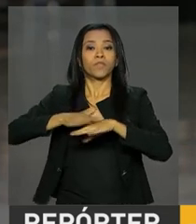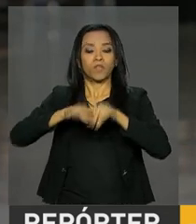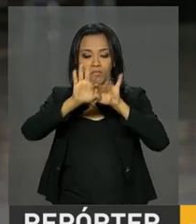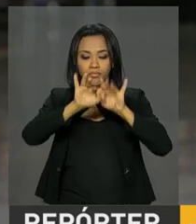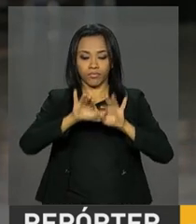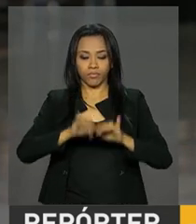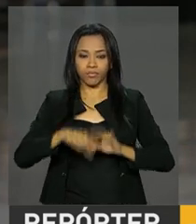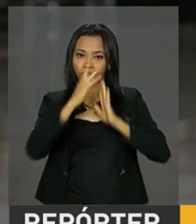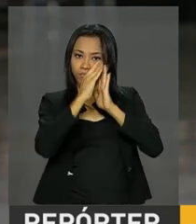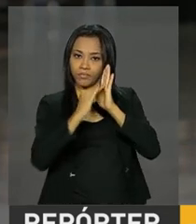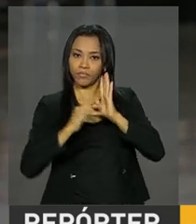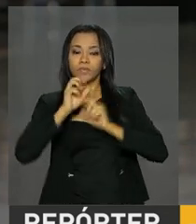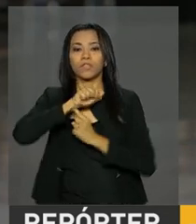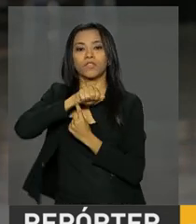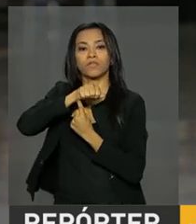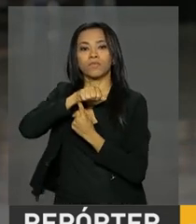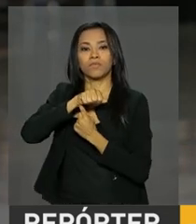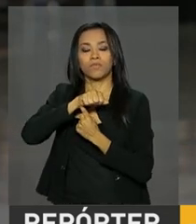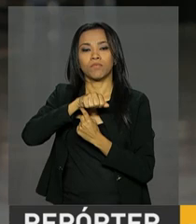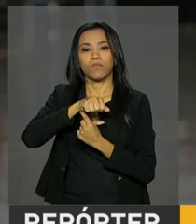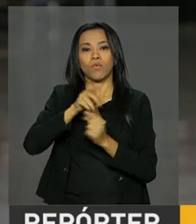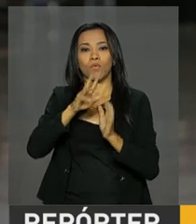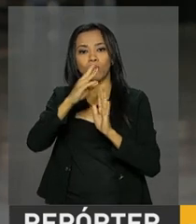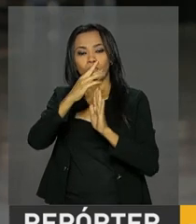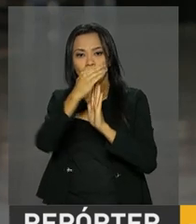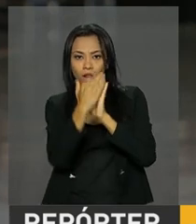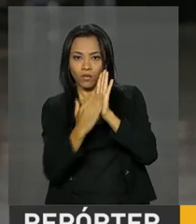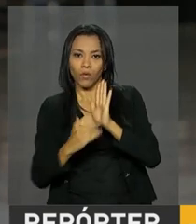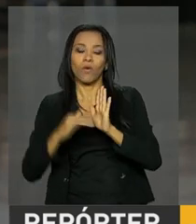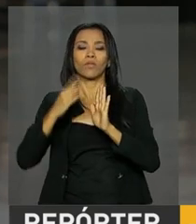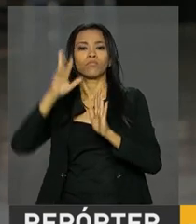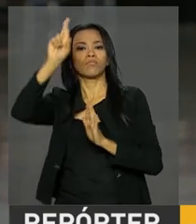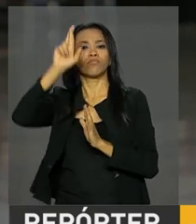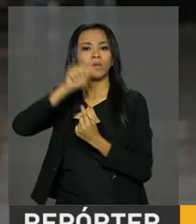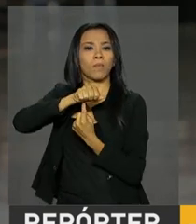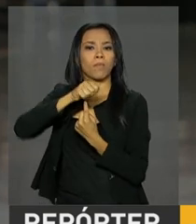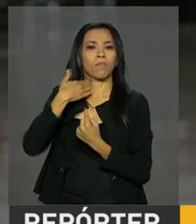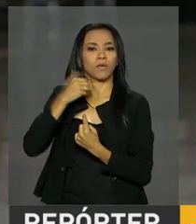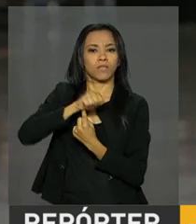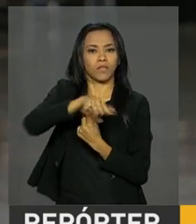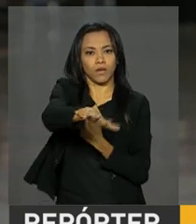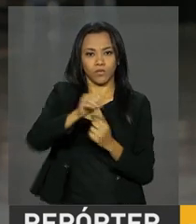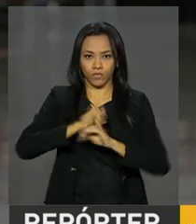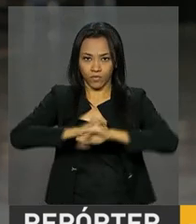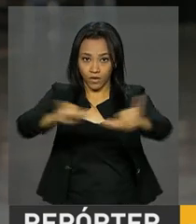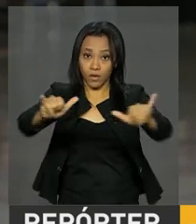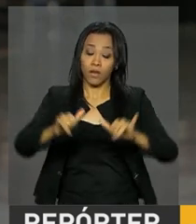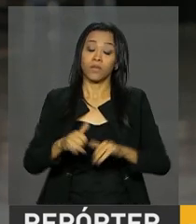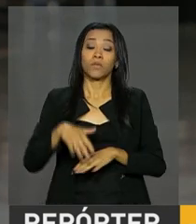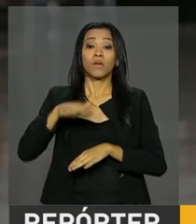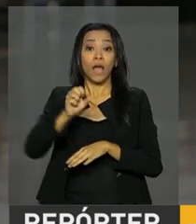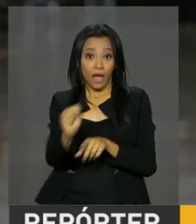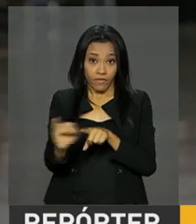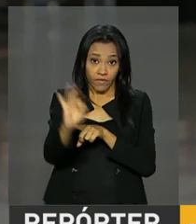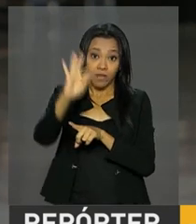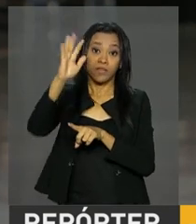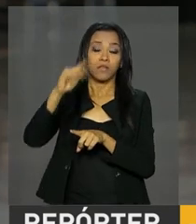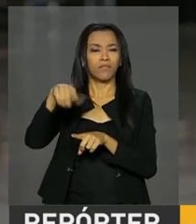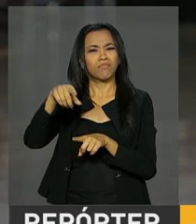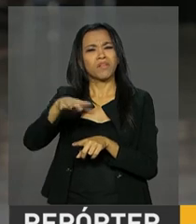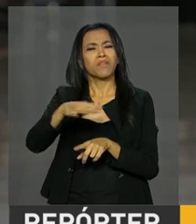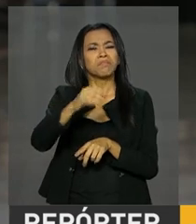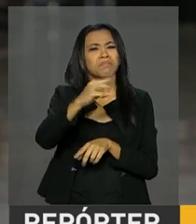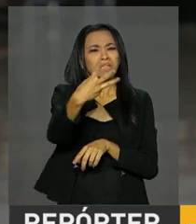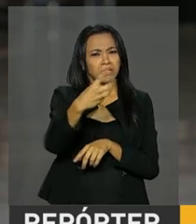Banco Central que foi divulgado no começo dessa semana pelo banco central a inflação segundo os analistas do mercado deve ficar